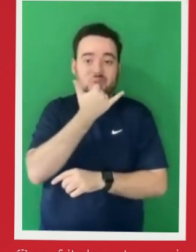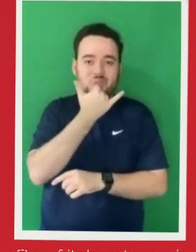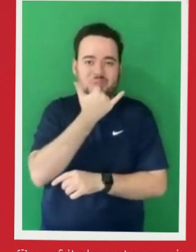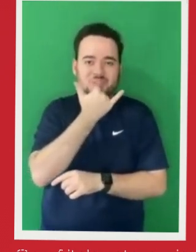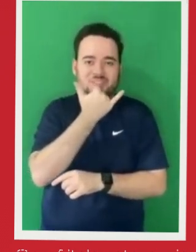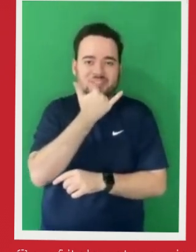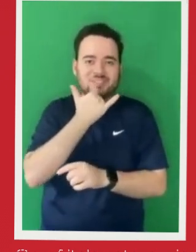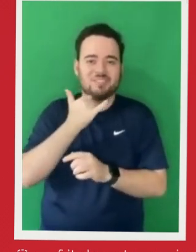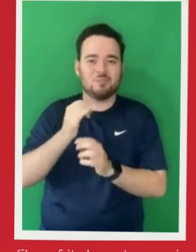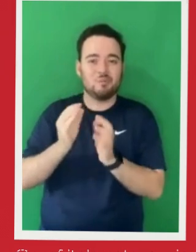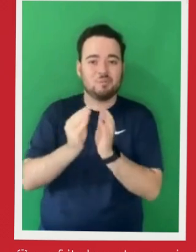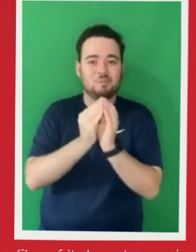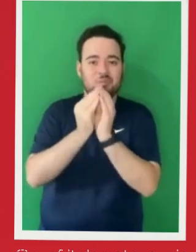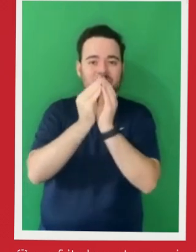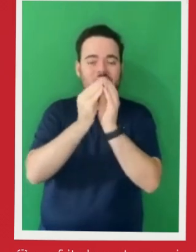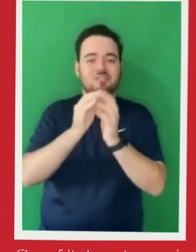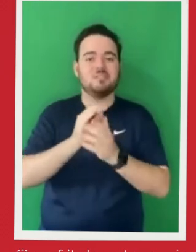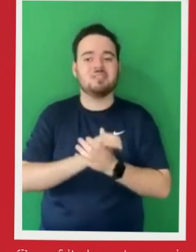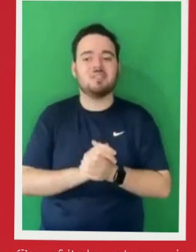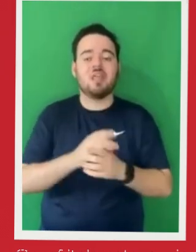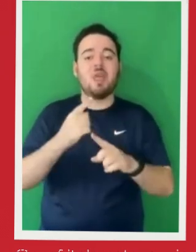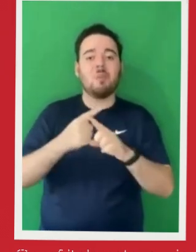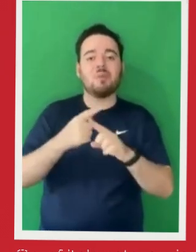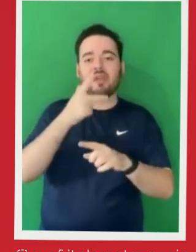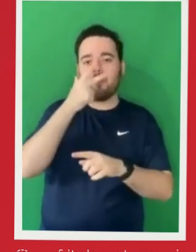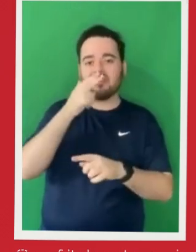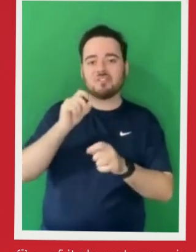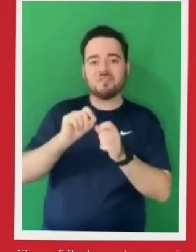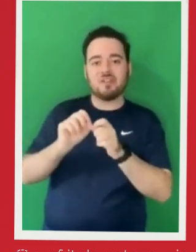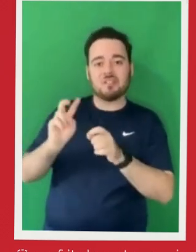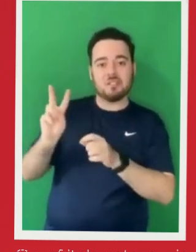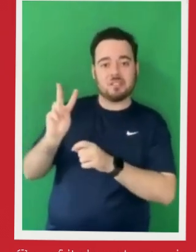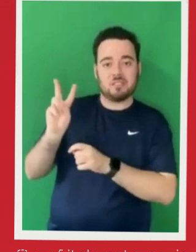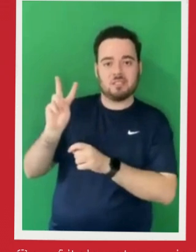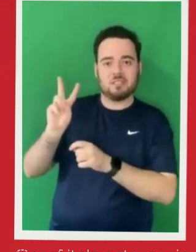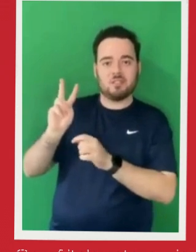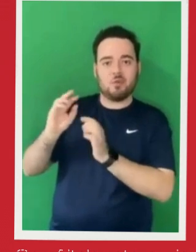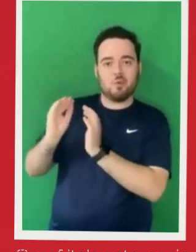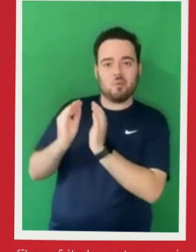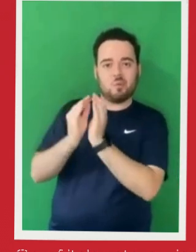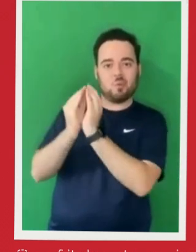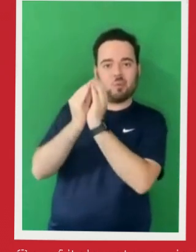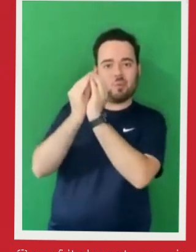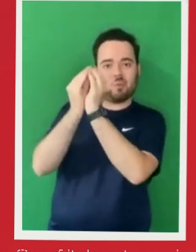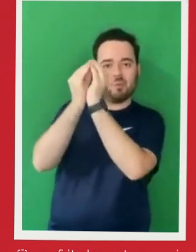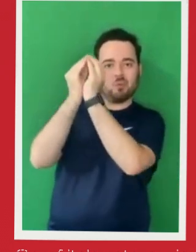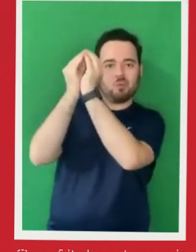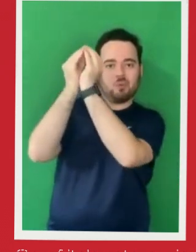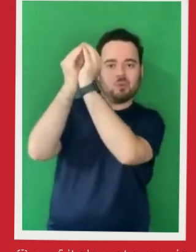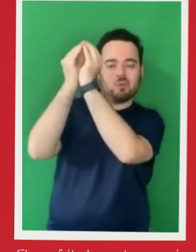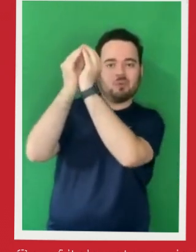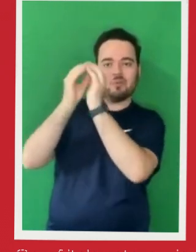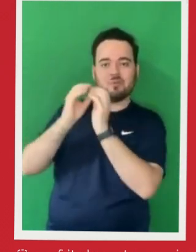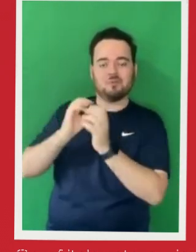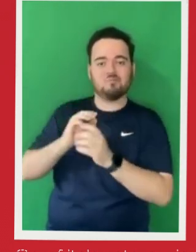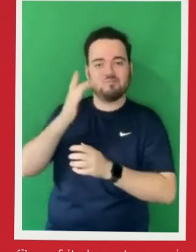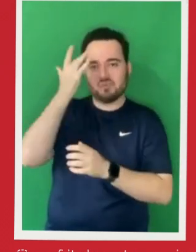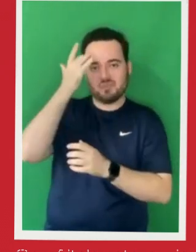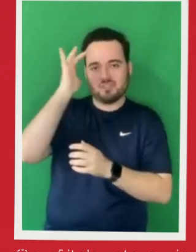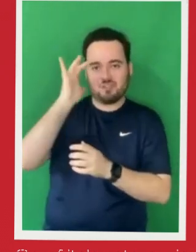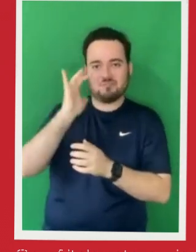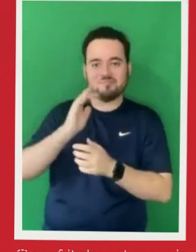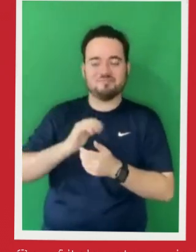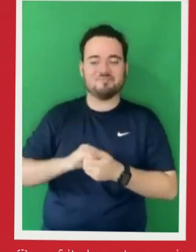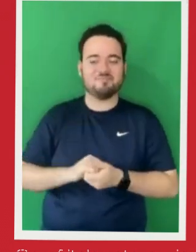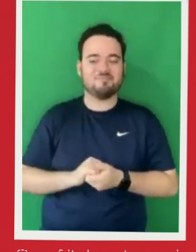Eita, desculpa, já foram 100 horas. É porque quando faço assim, eu acho que são quando faço assim, né, que os